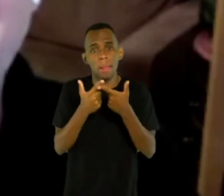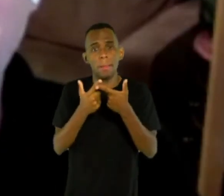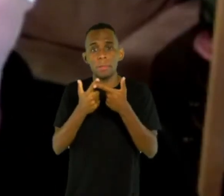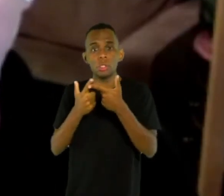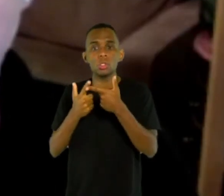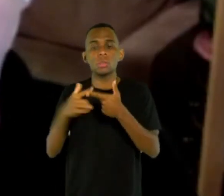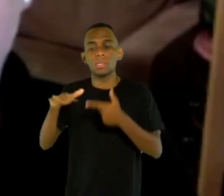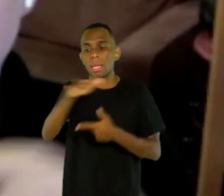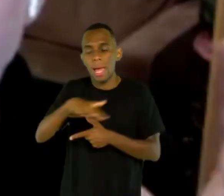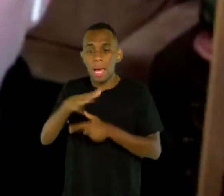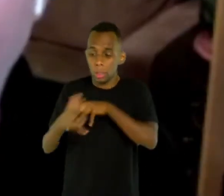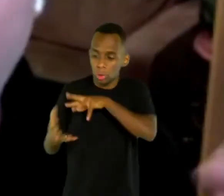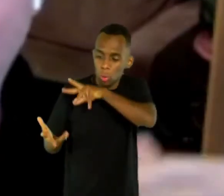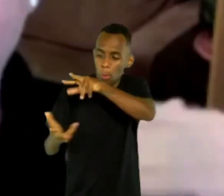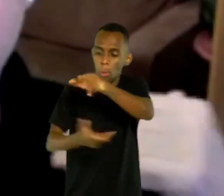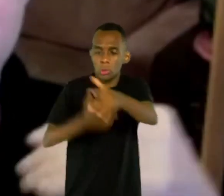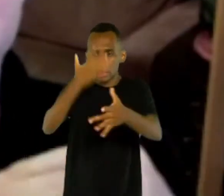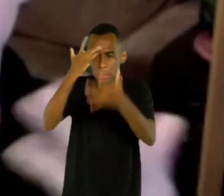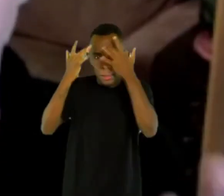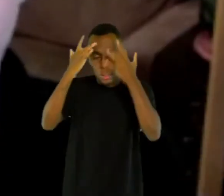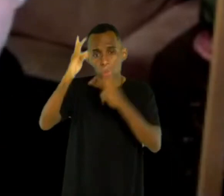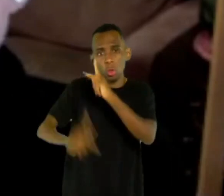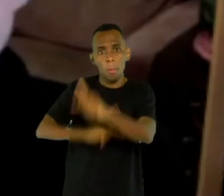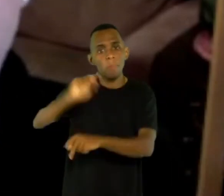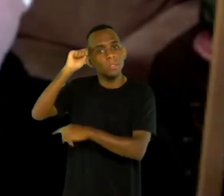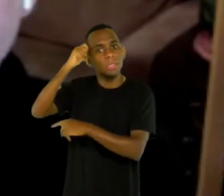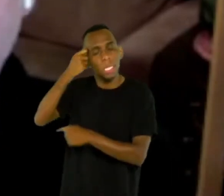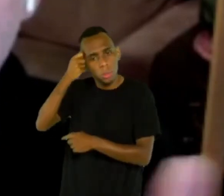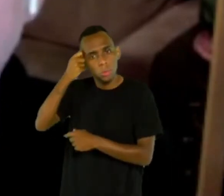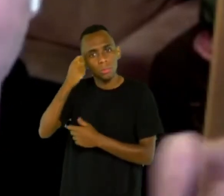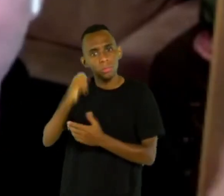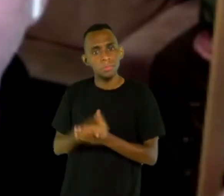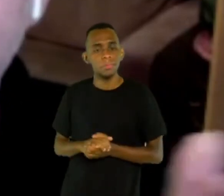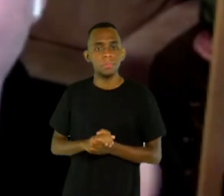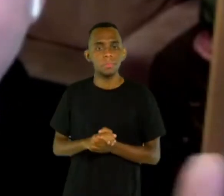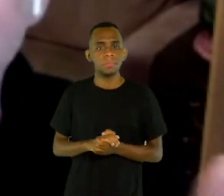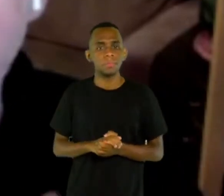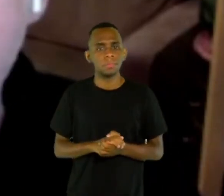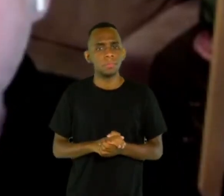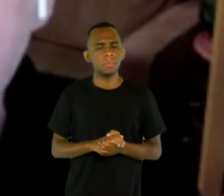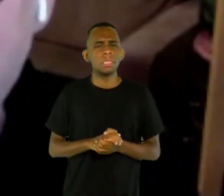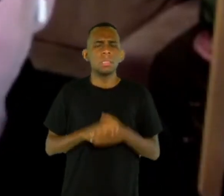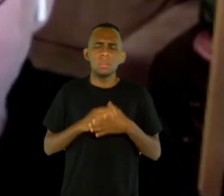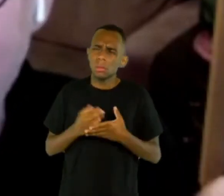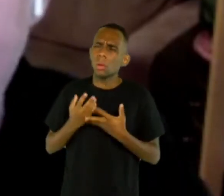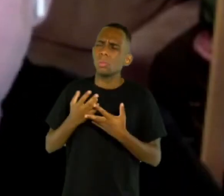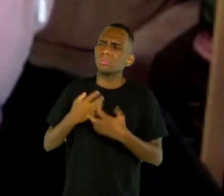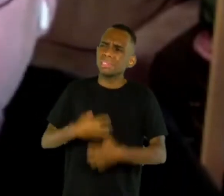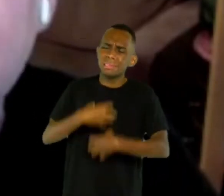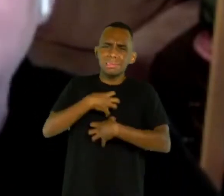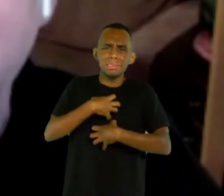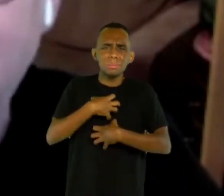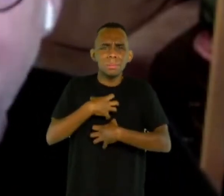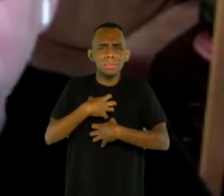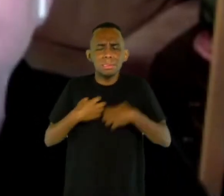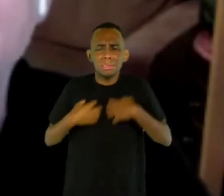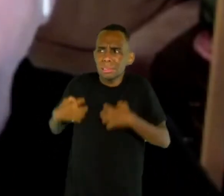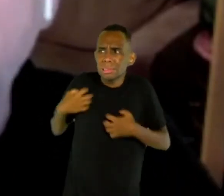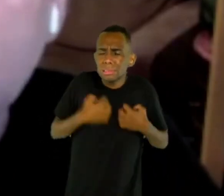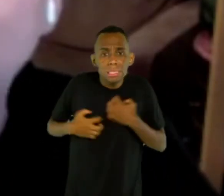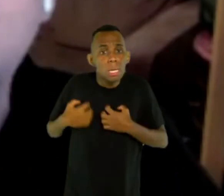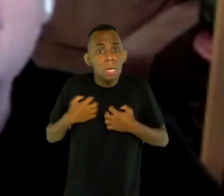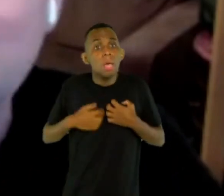né? E por isso eu ponho um personagem que diz assim, cara, eles estão angustiados com isso aí é a minha vida